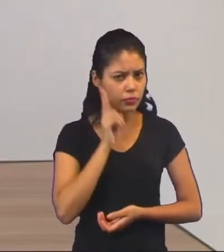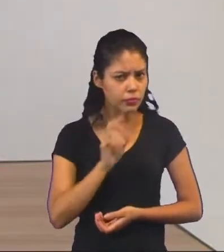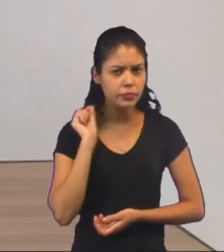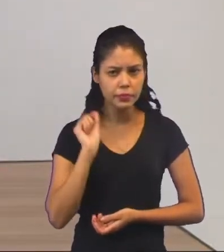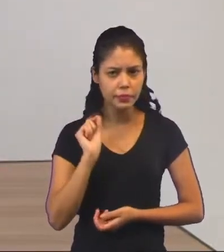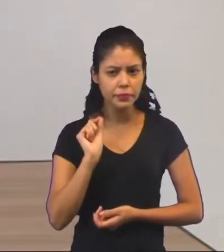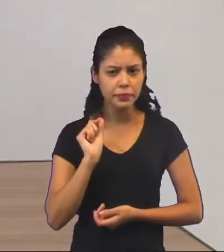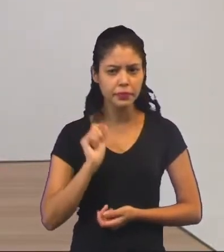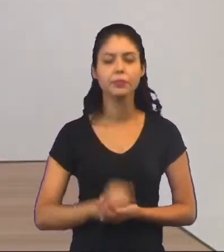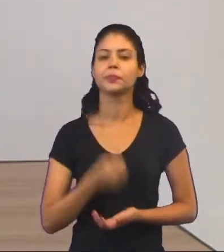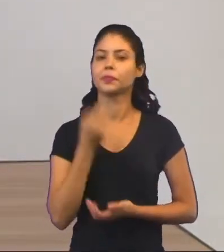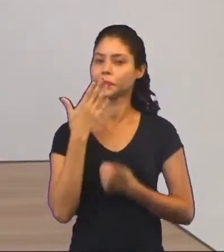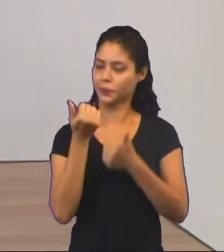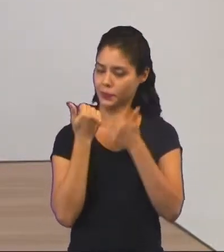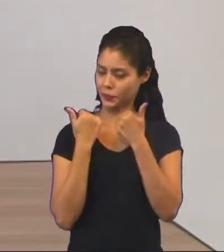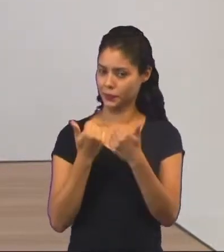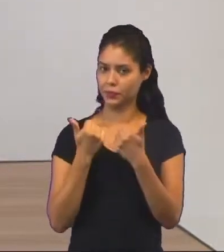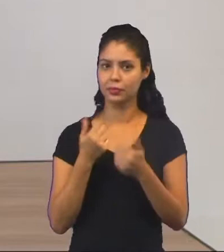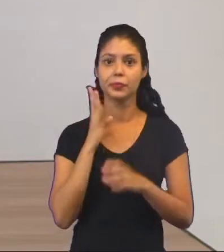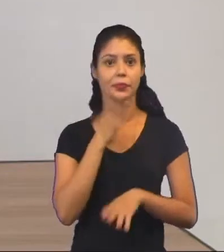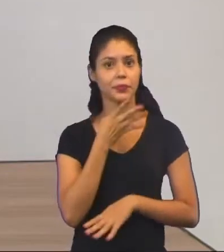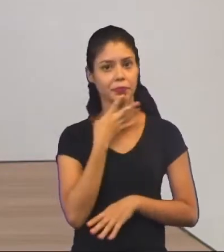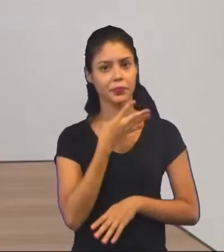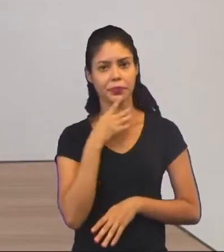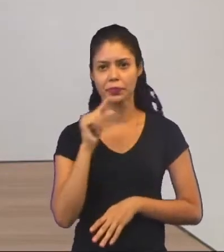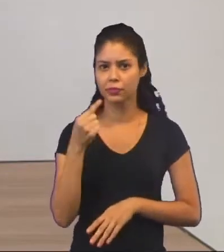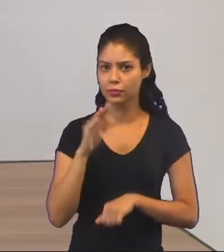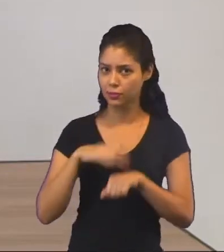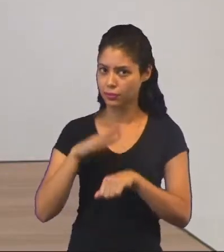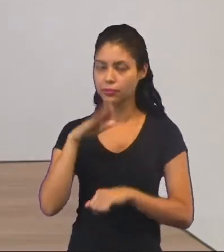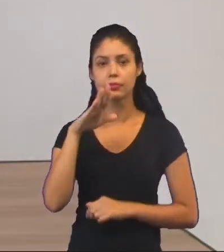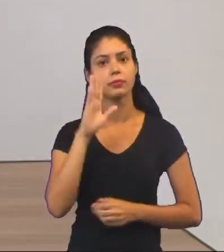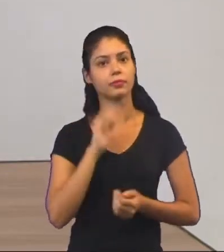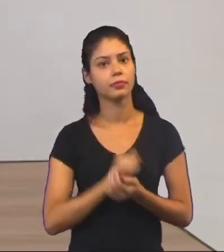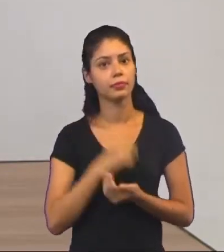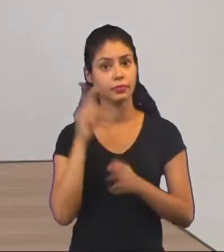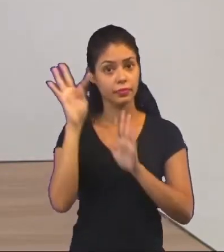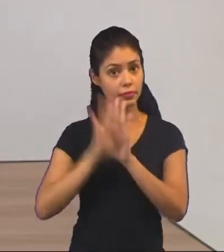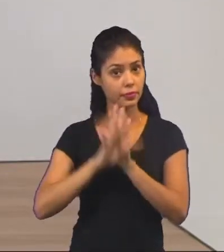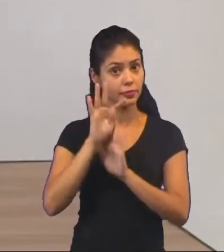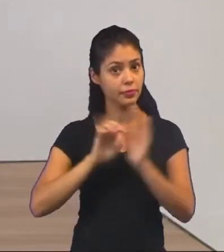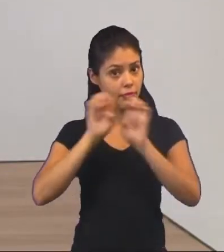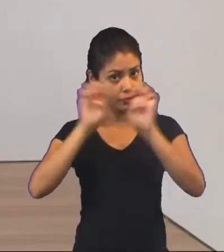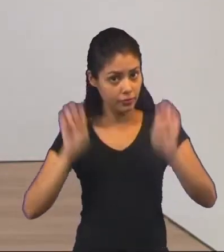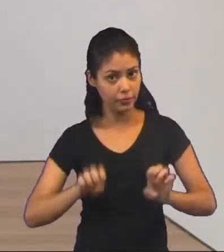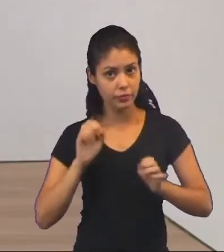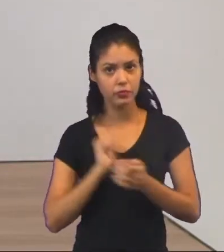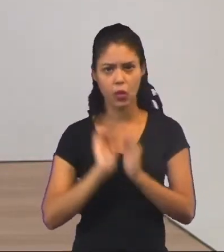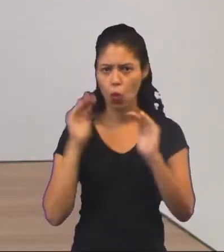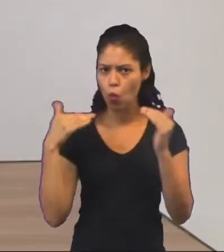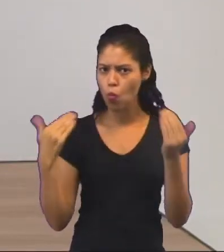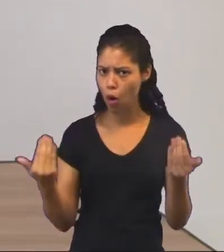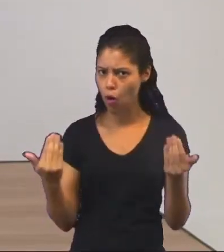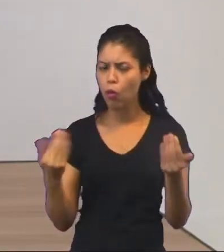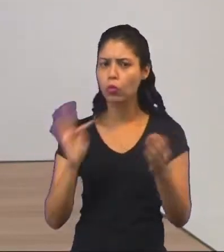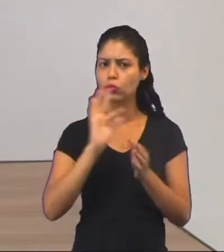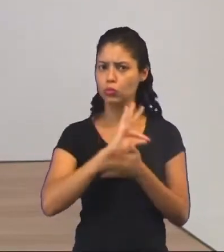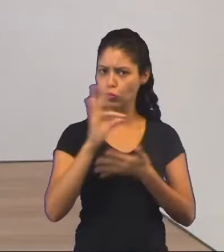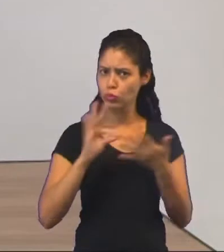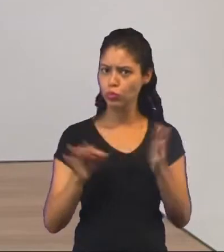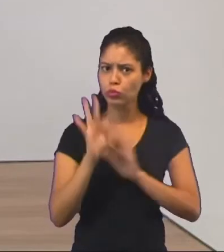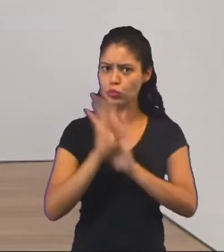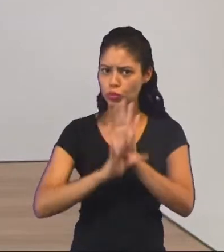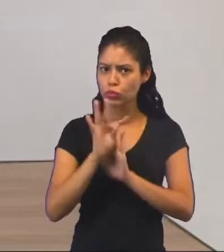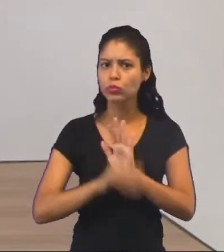que era? Muito bem, estávamos conhecendo um pouquinho mais sobre os textos instrucionais. E qual foi o tipo de texto que